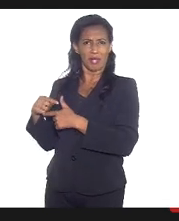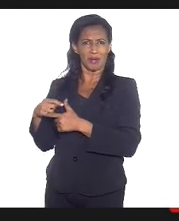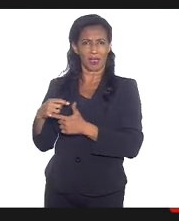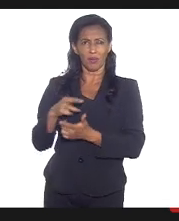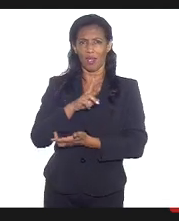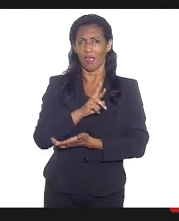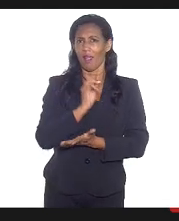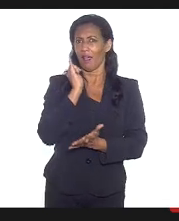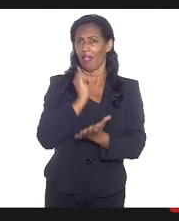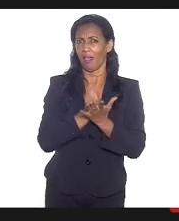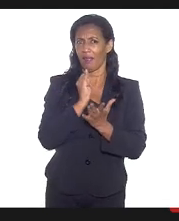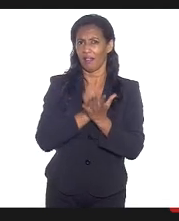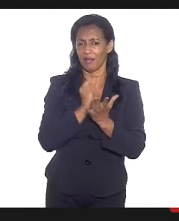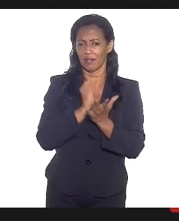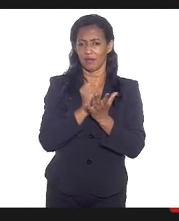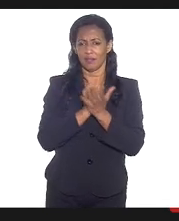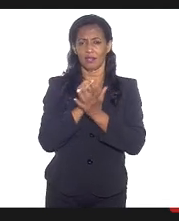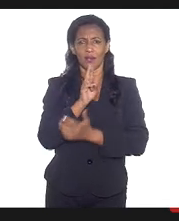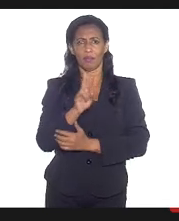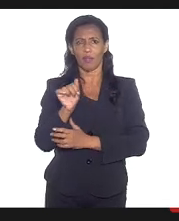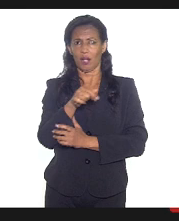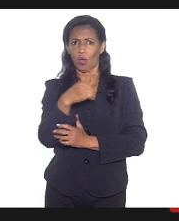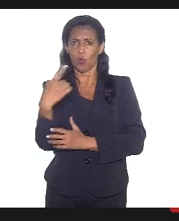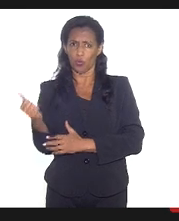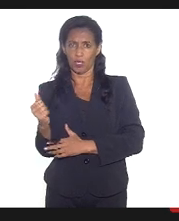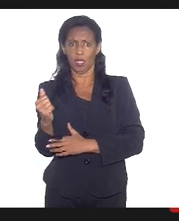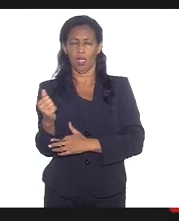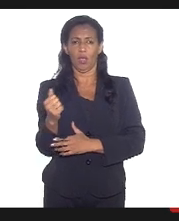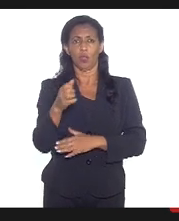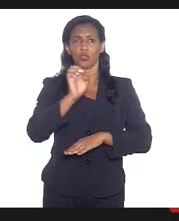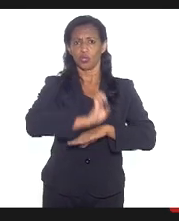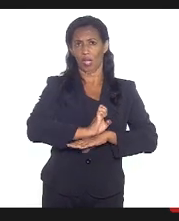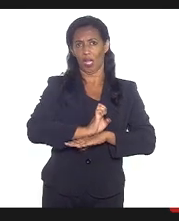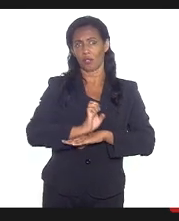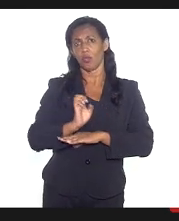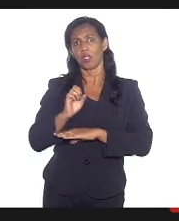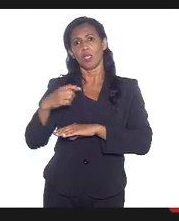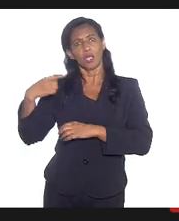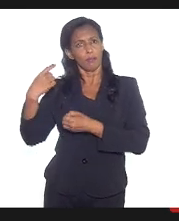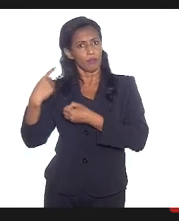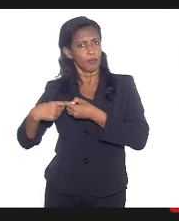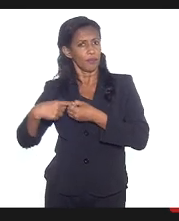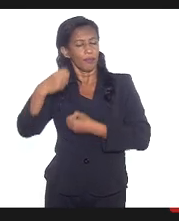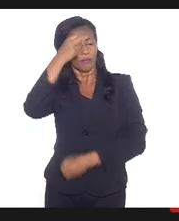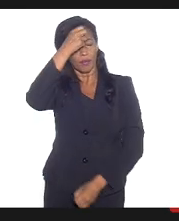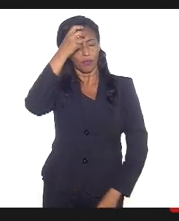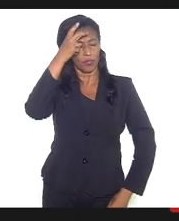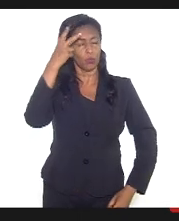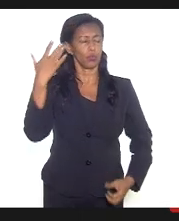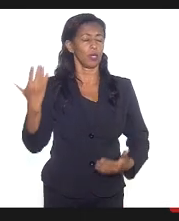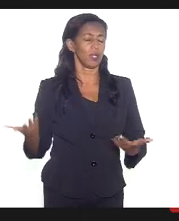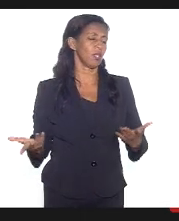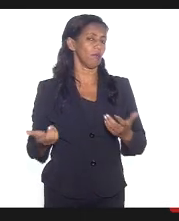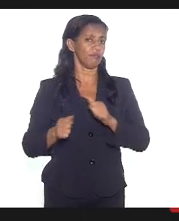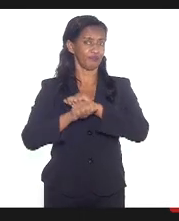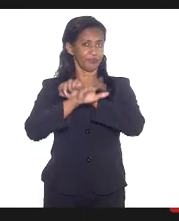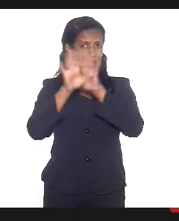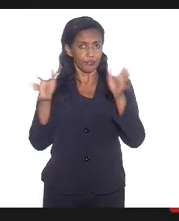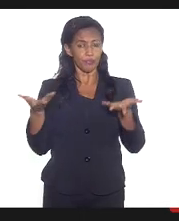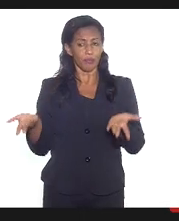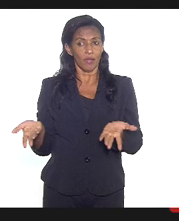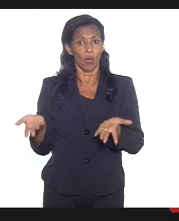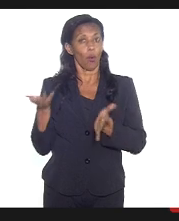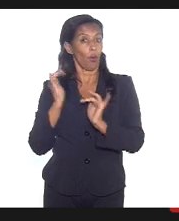receita devida para a União, para os estados e municípios. Então, assim, a gente está querendo dizer que, é claro, isso com base